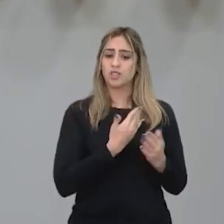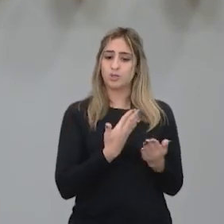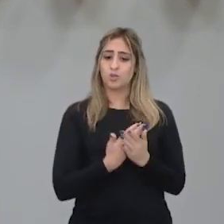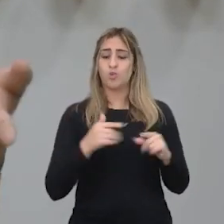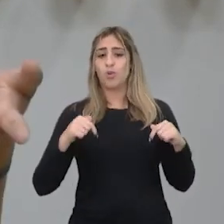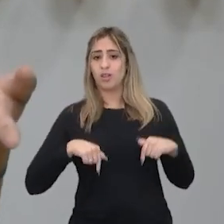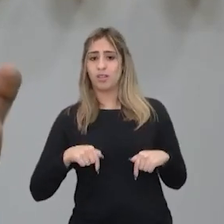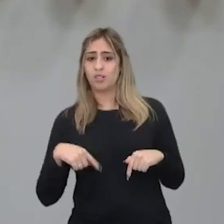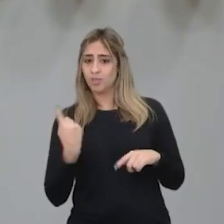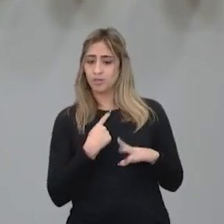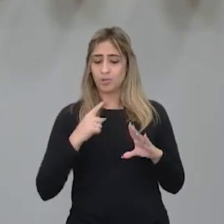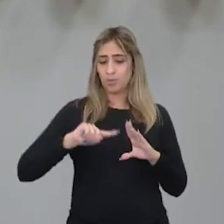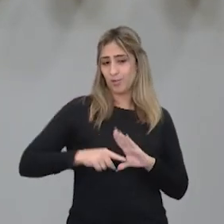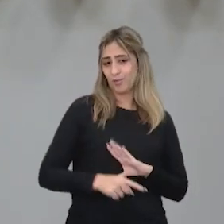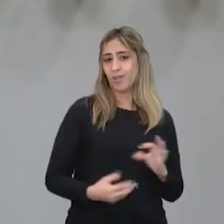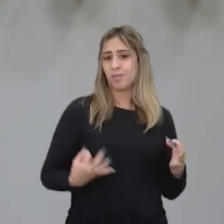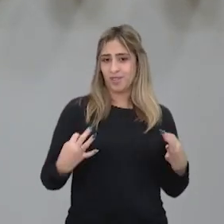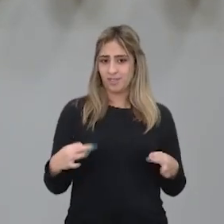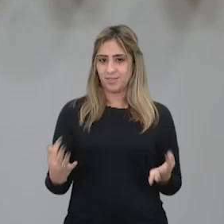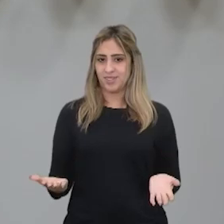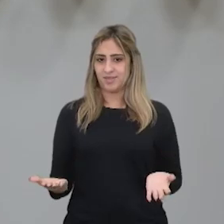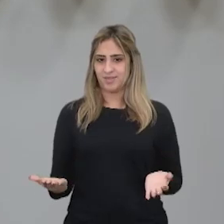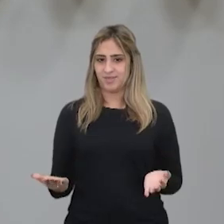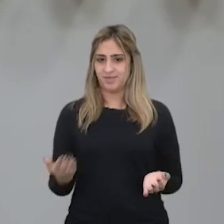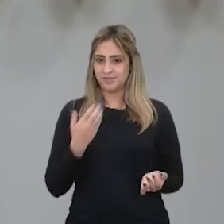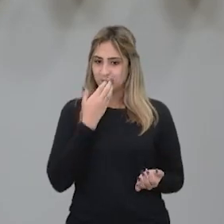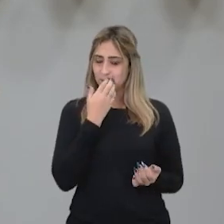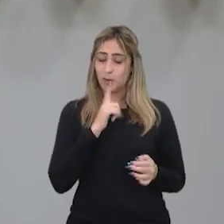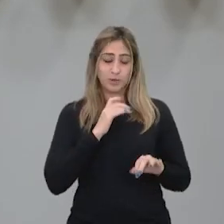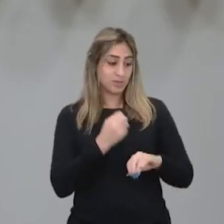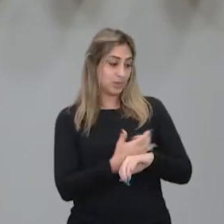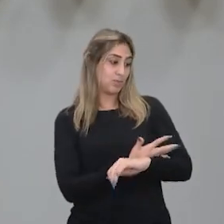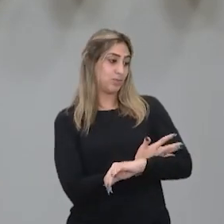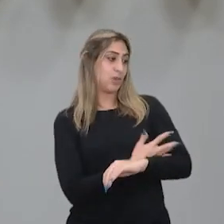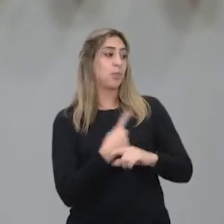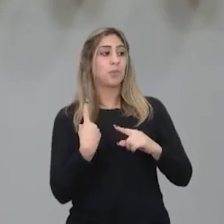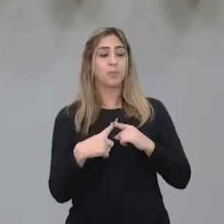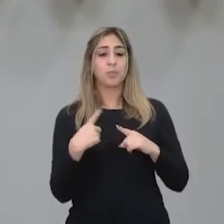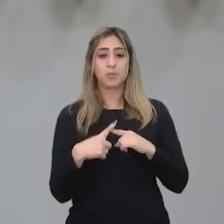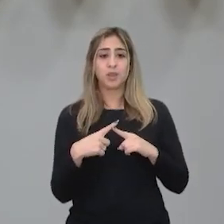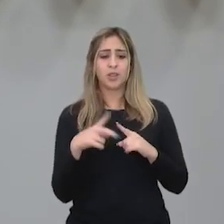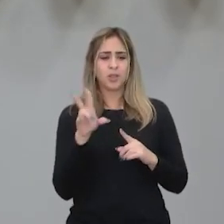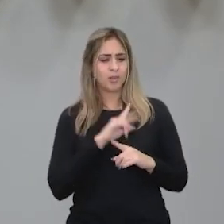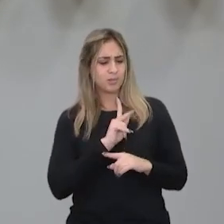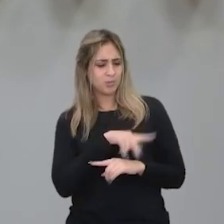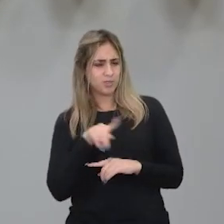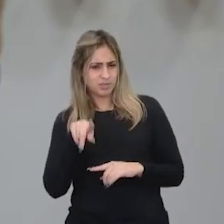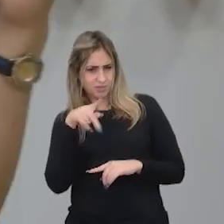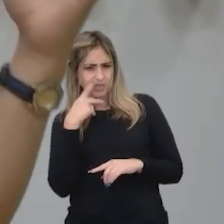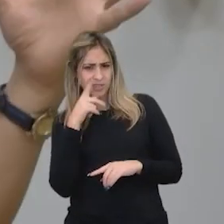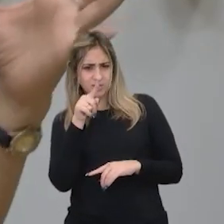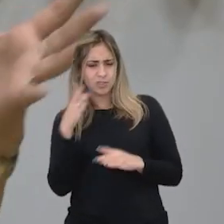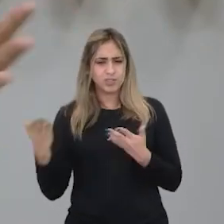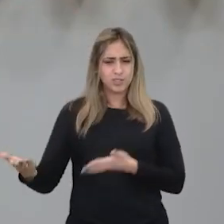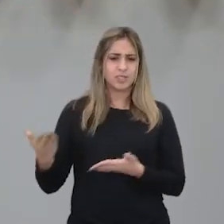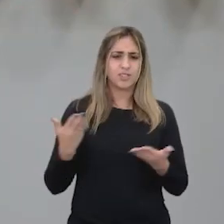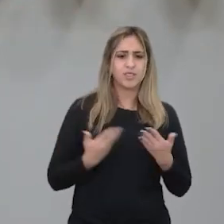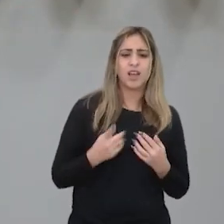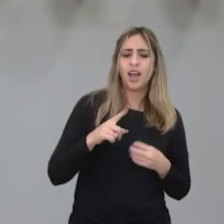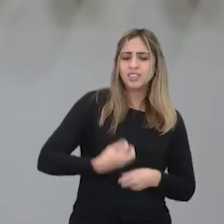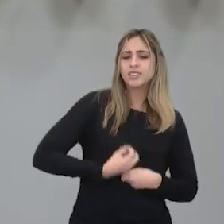no nosso aprofundamento, gente. Olha, de arrepiar isso. Você fala assim, nossa, professora. Então, quer dizer que você trouxe